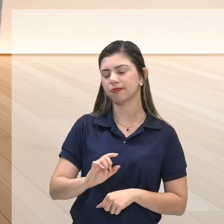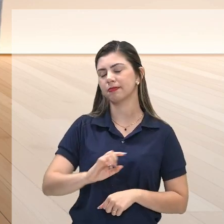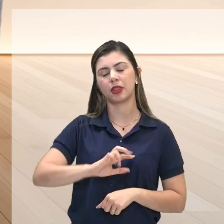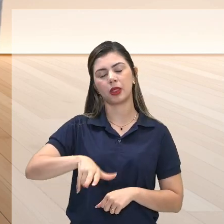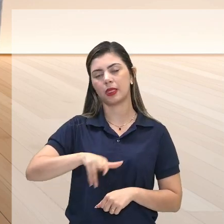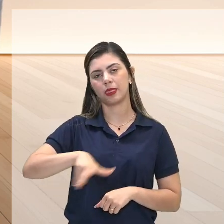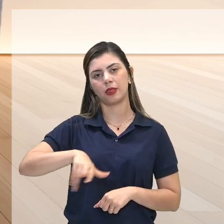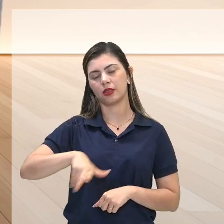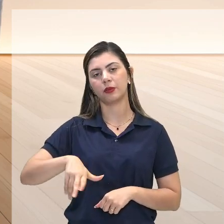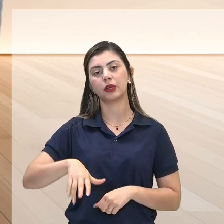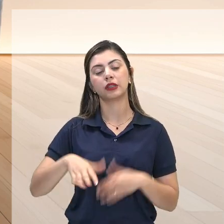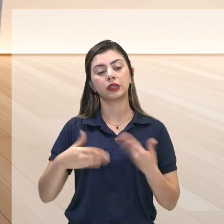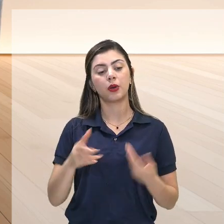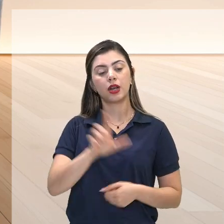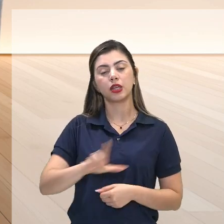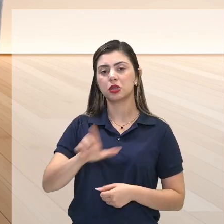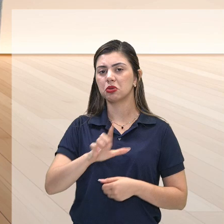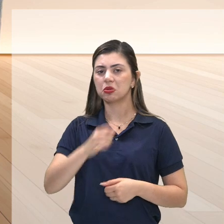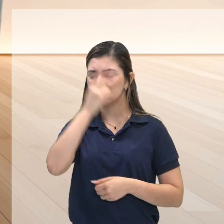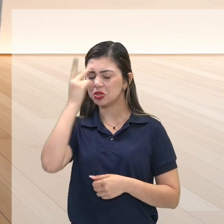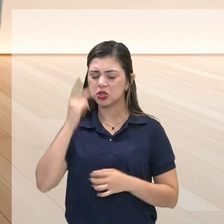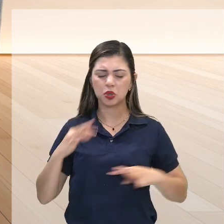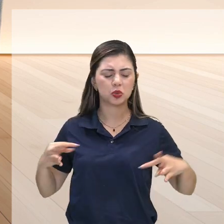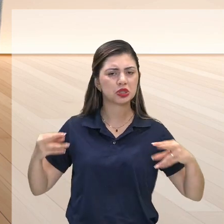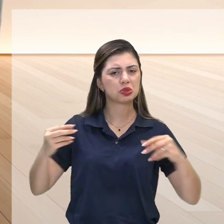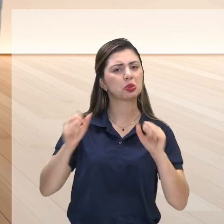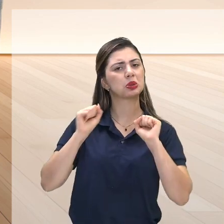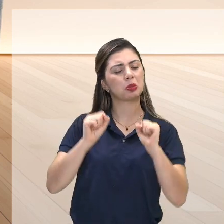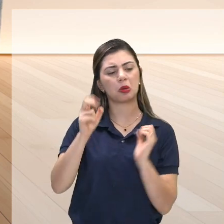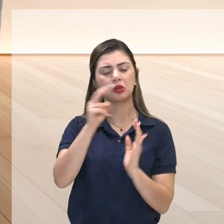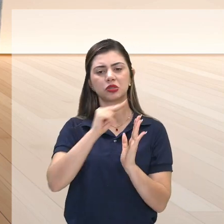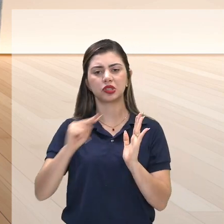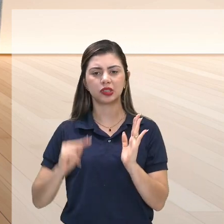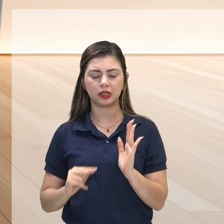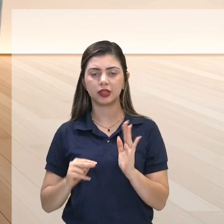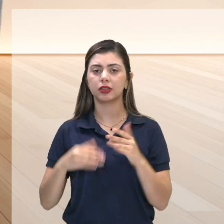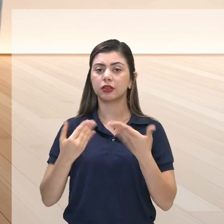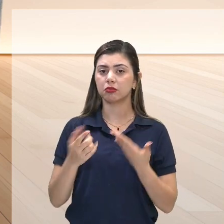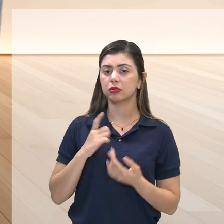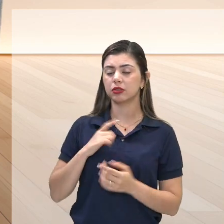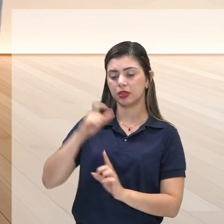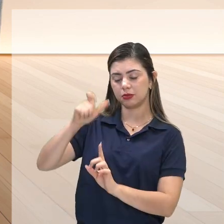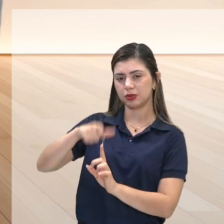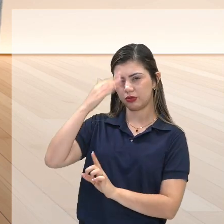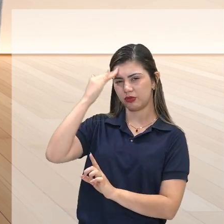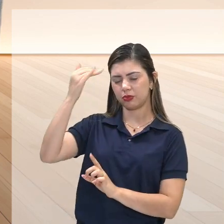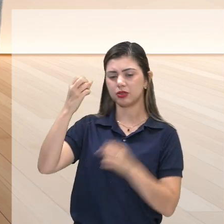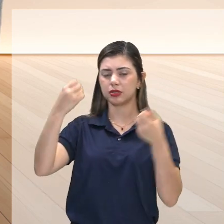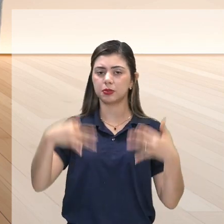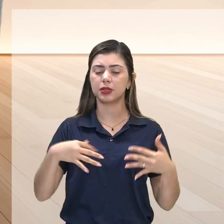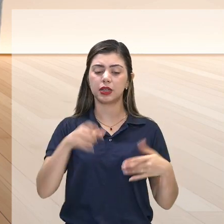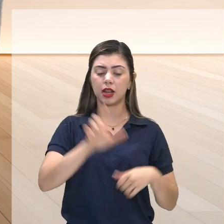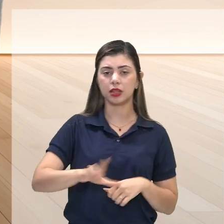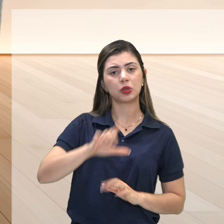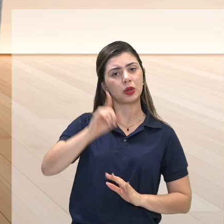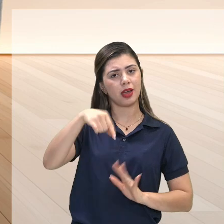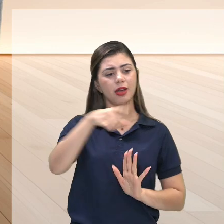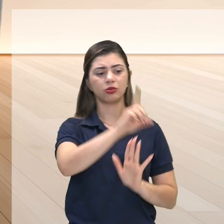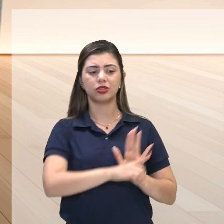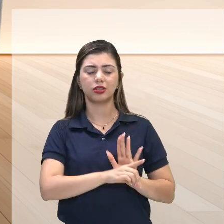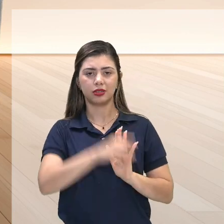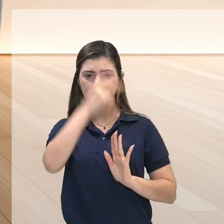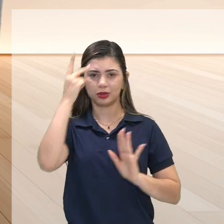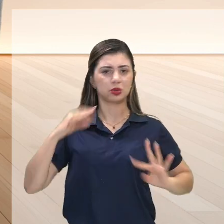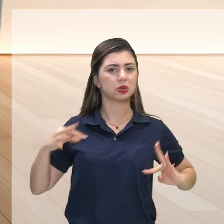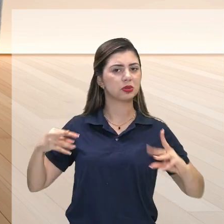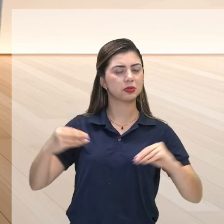todos. E aí resgato ainda o pensamento do Antônio Cândido quando ele entende a literatura como um direito, né? Então ele pensa ali, nós